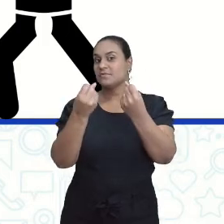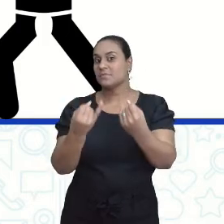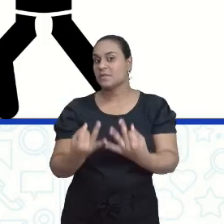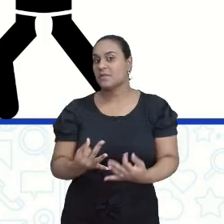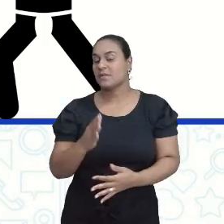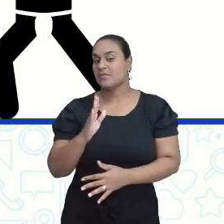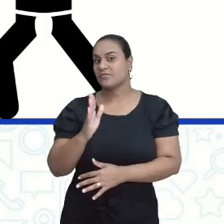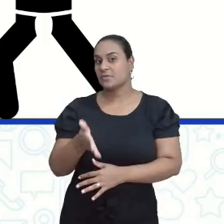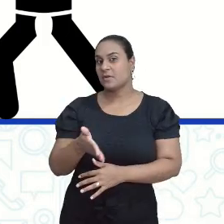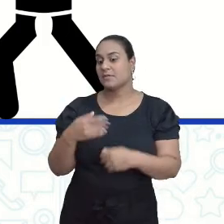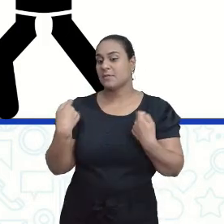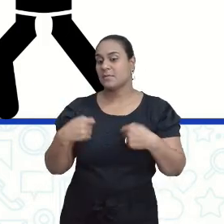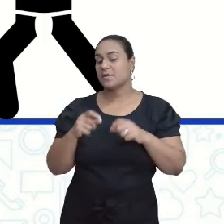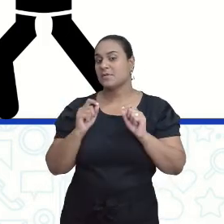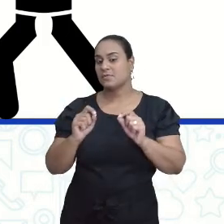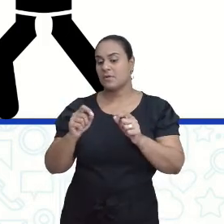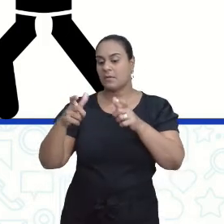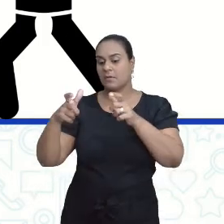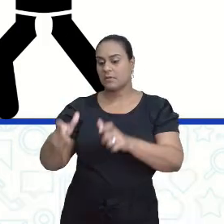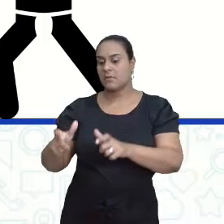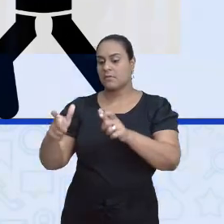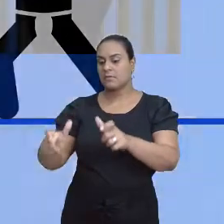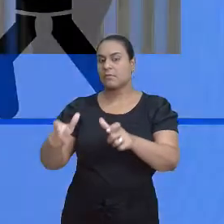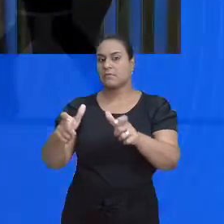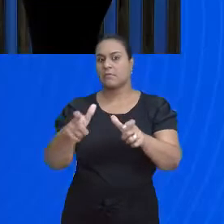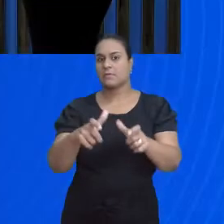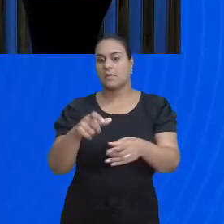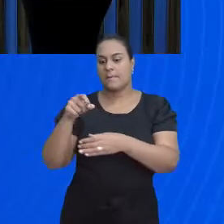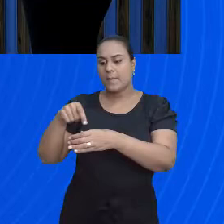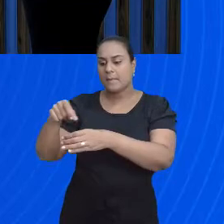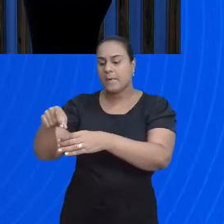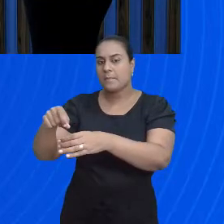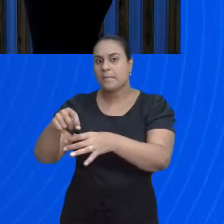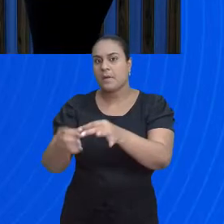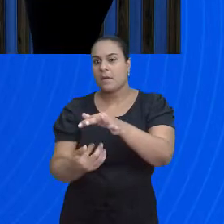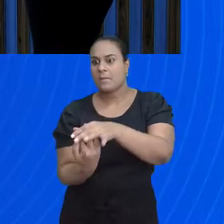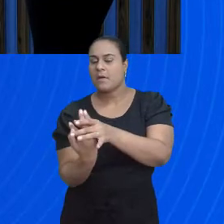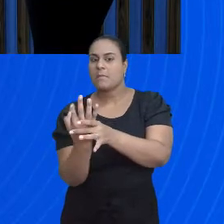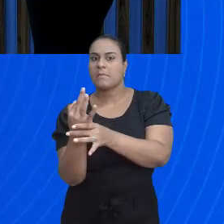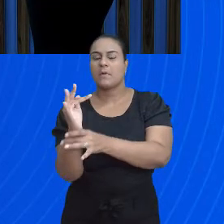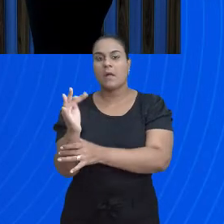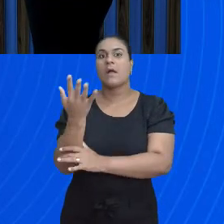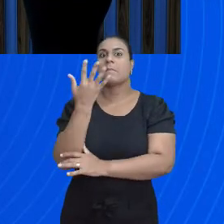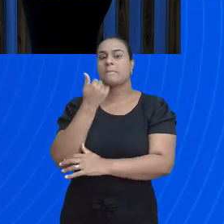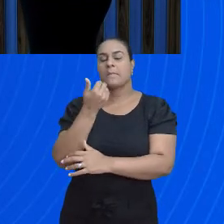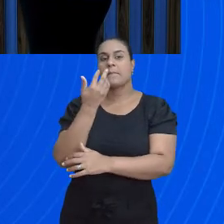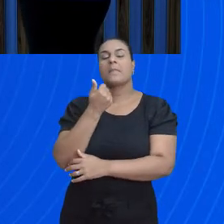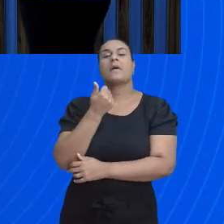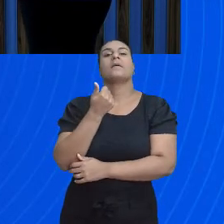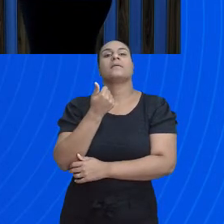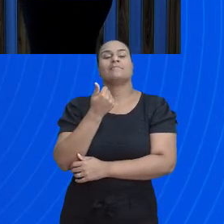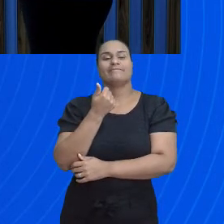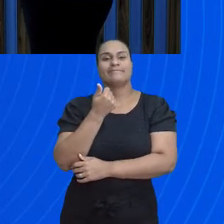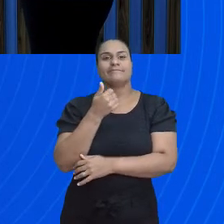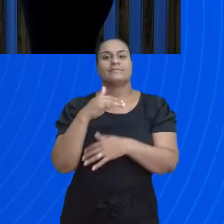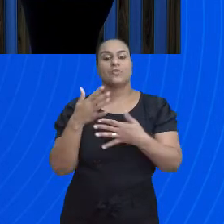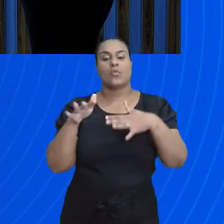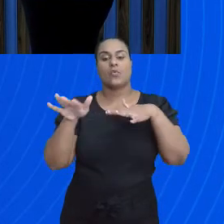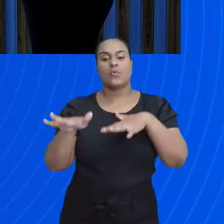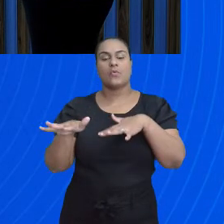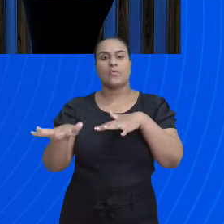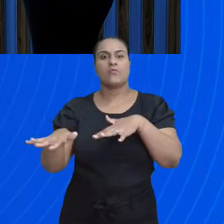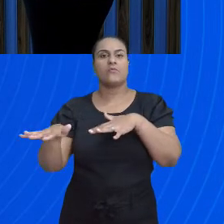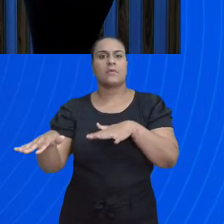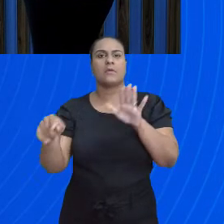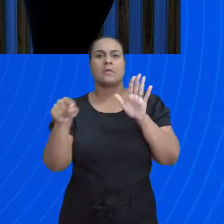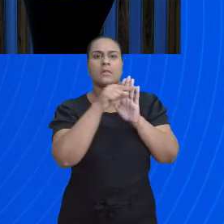ele precisa é da terra, né, para o cultivo, para se alimentar. Então, o que esse movimento tem como